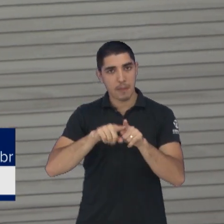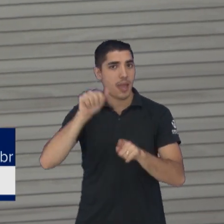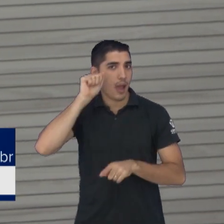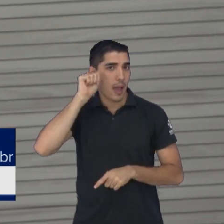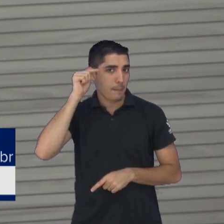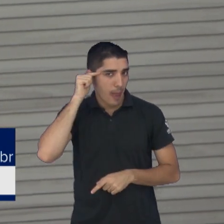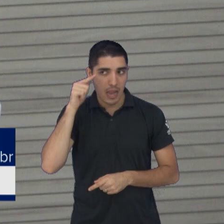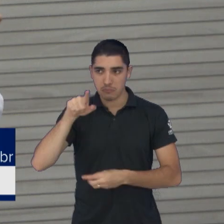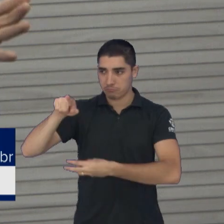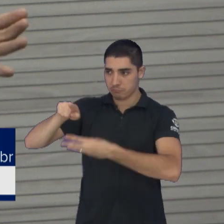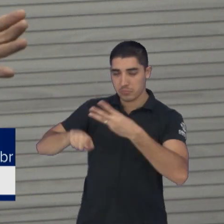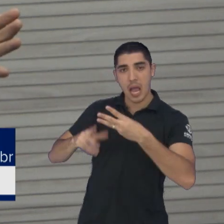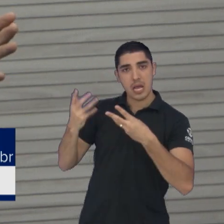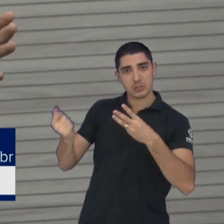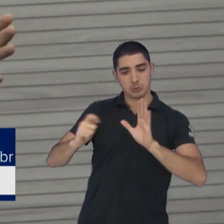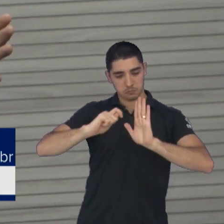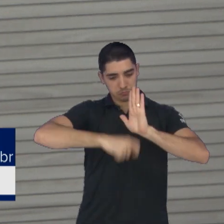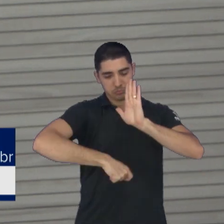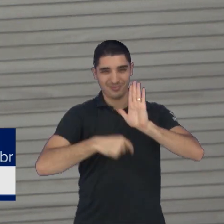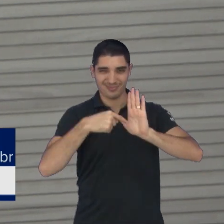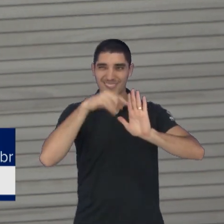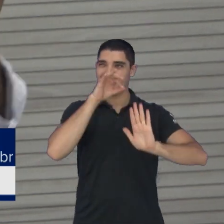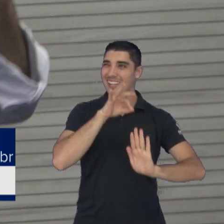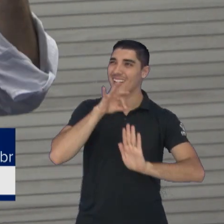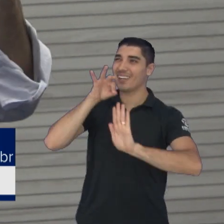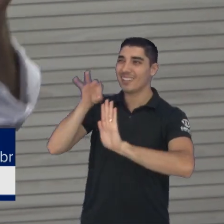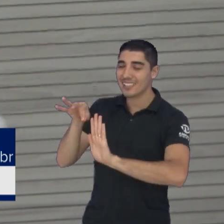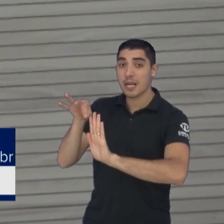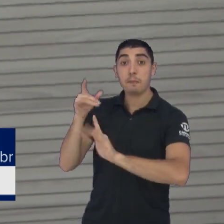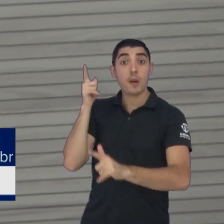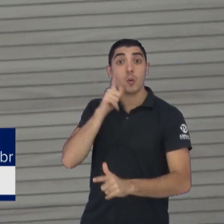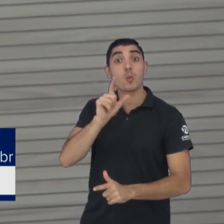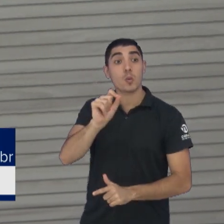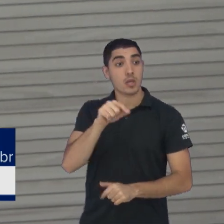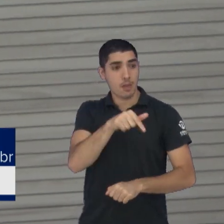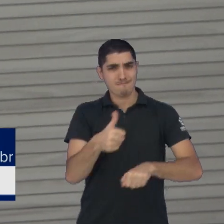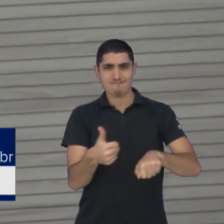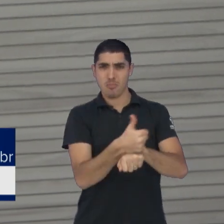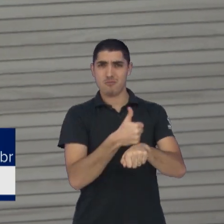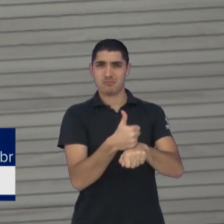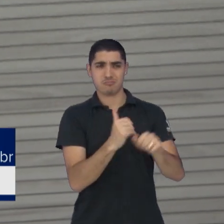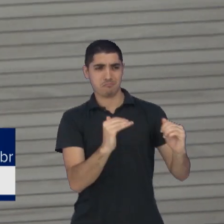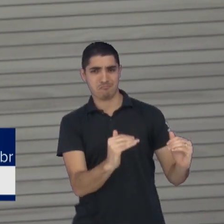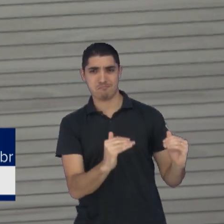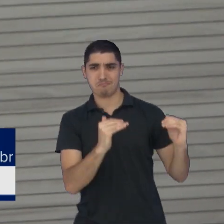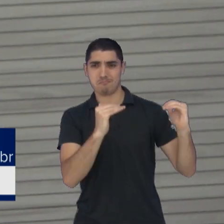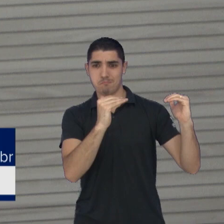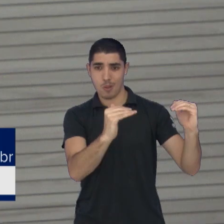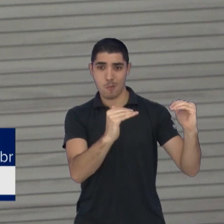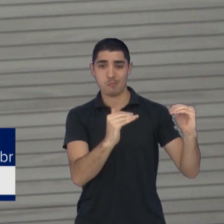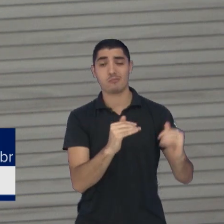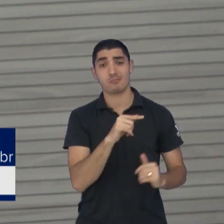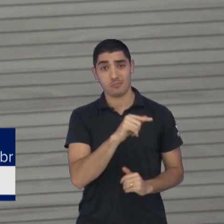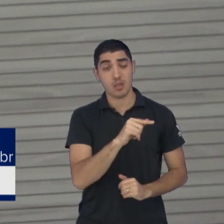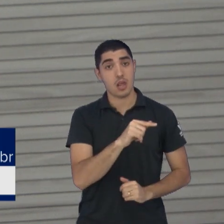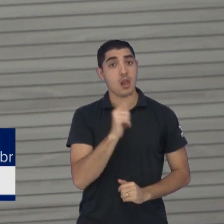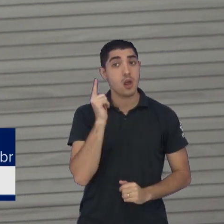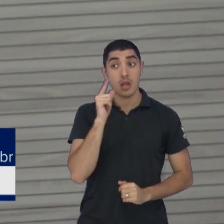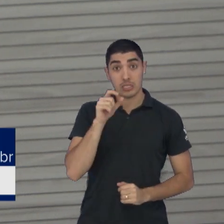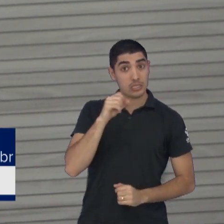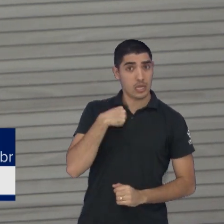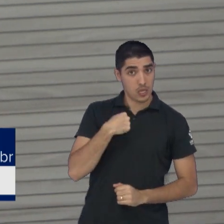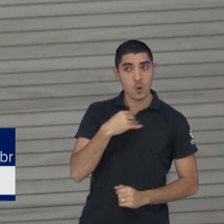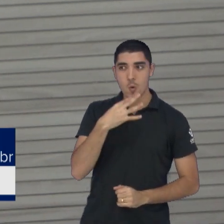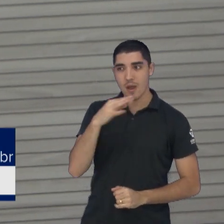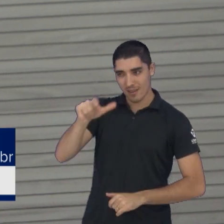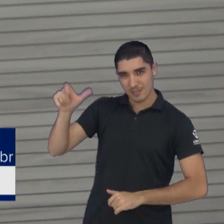que a gente possa ter uma profissional, né, de primeiro mundo, né, quem eu conheço passa os seus filhos pela doutora